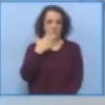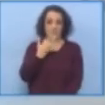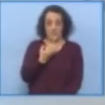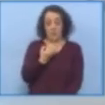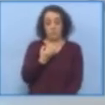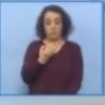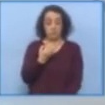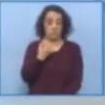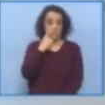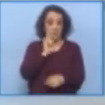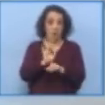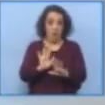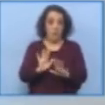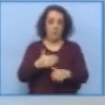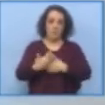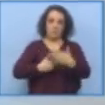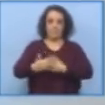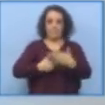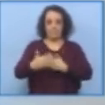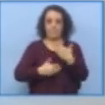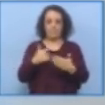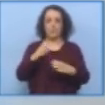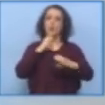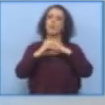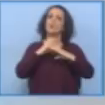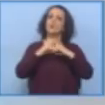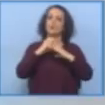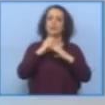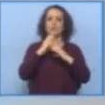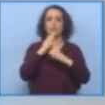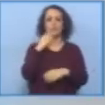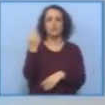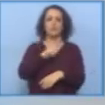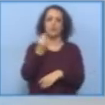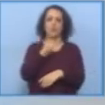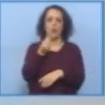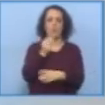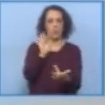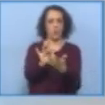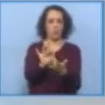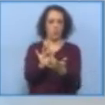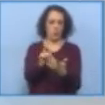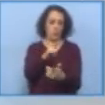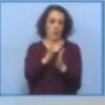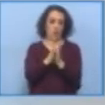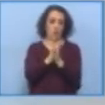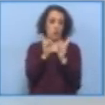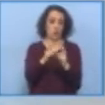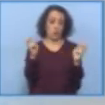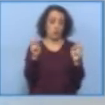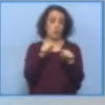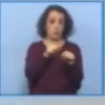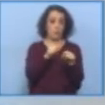continua a funcionar este grande canal de comunicação com os jovens que a Igreja criou, descobriu, pela